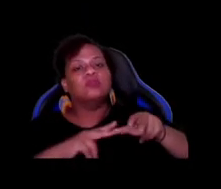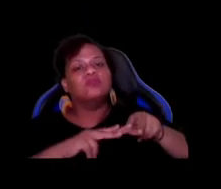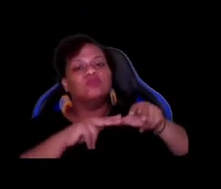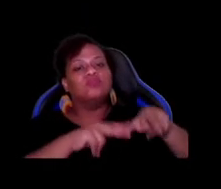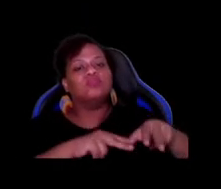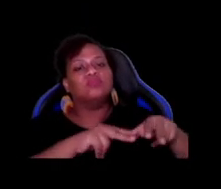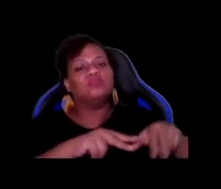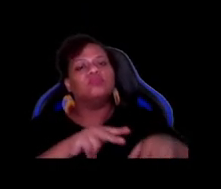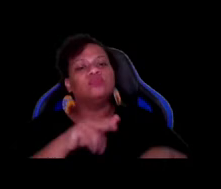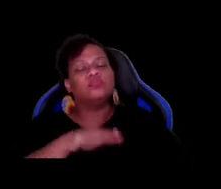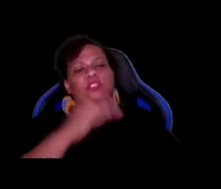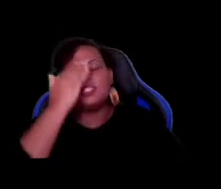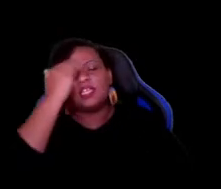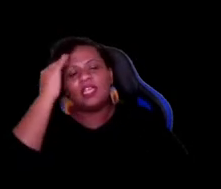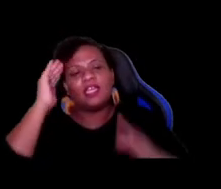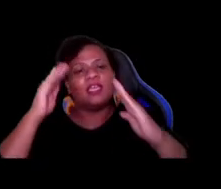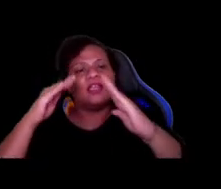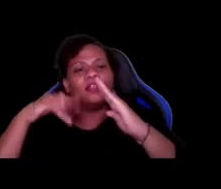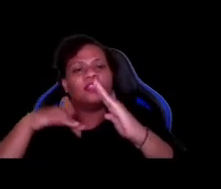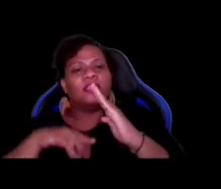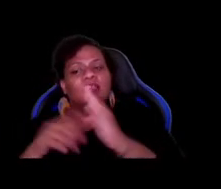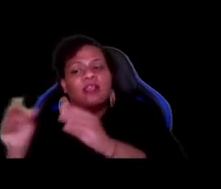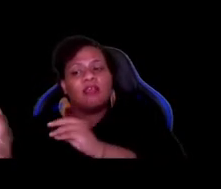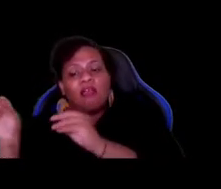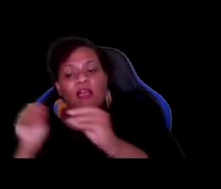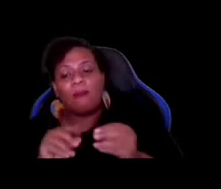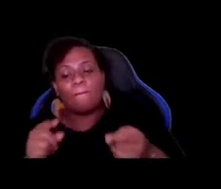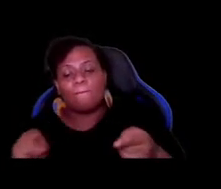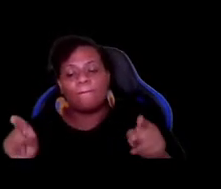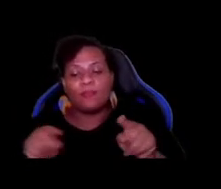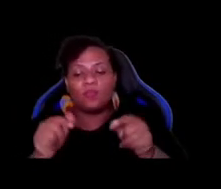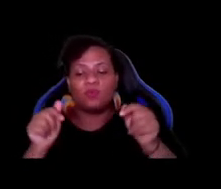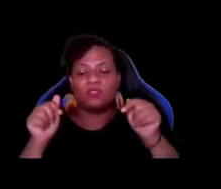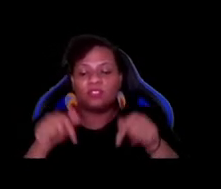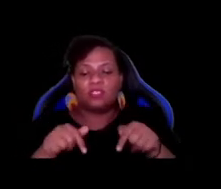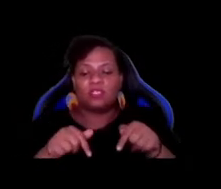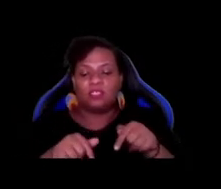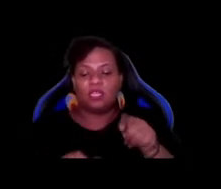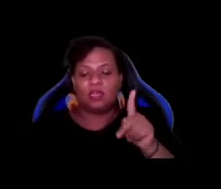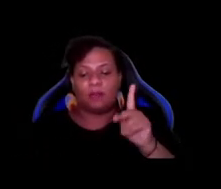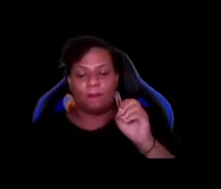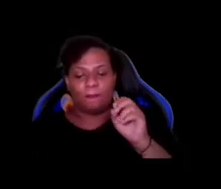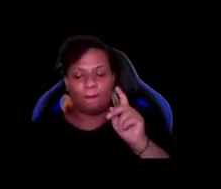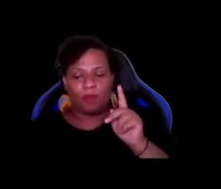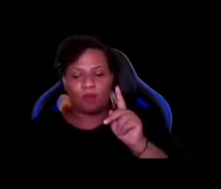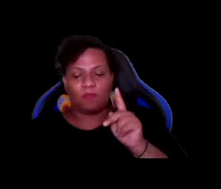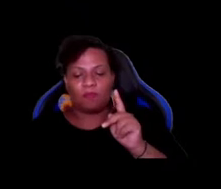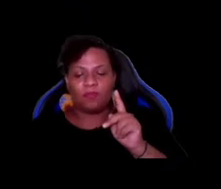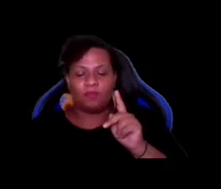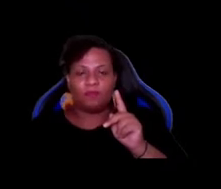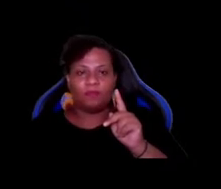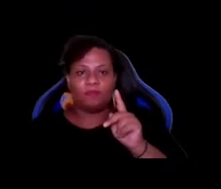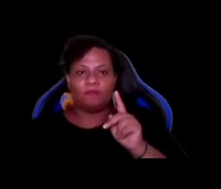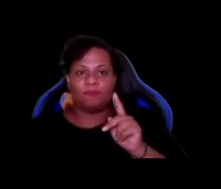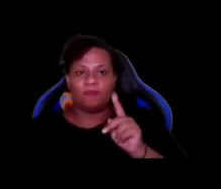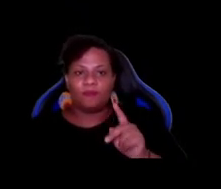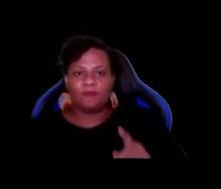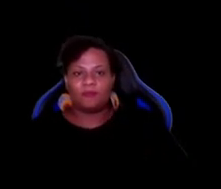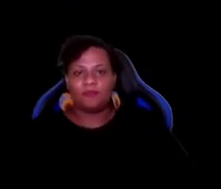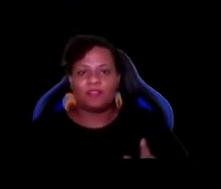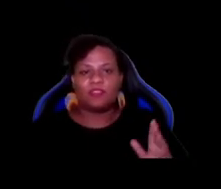para a música pop. Né? Então, é uma coisa que era